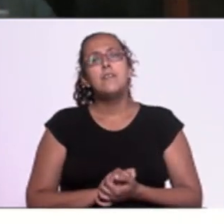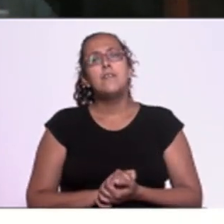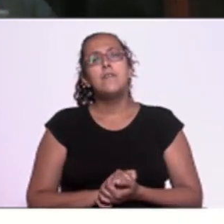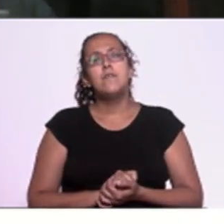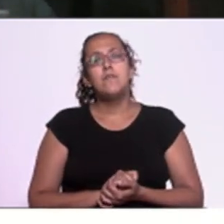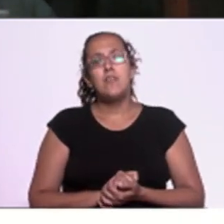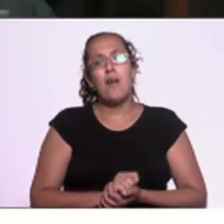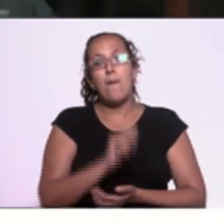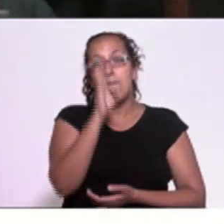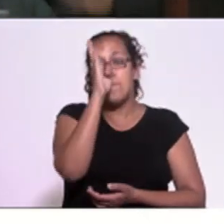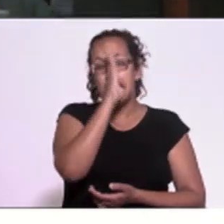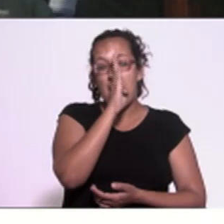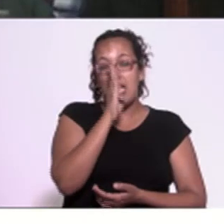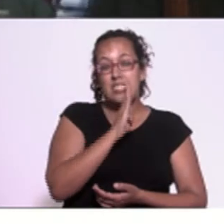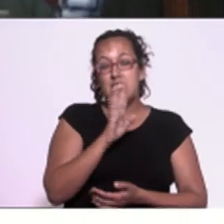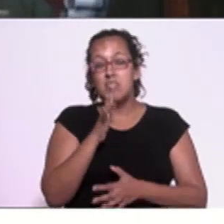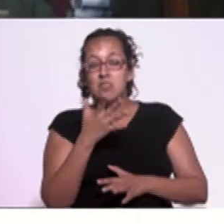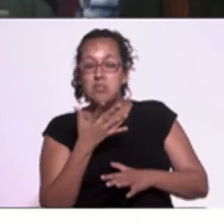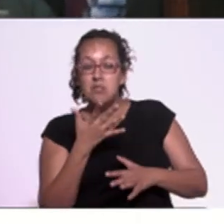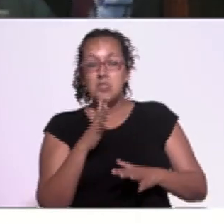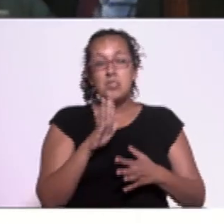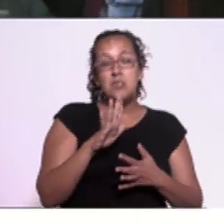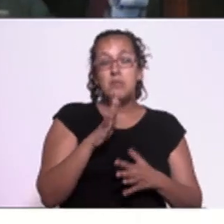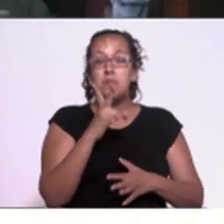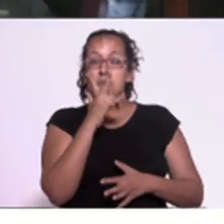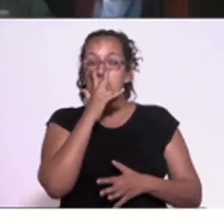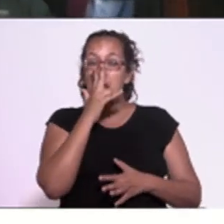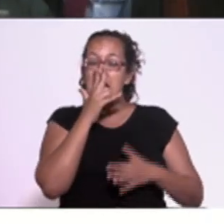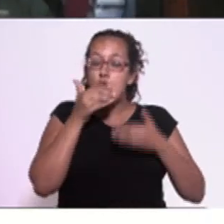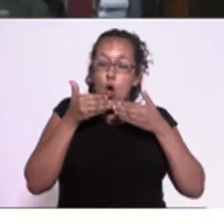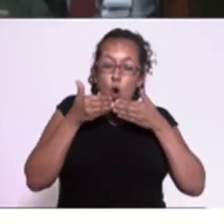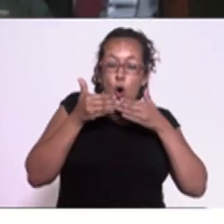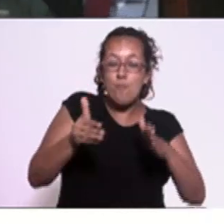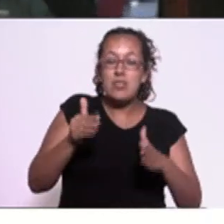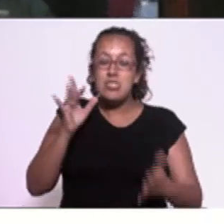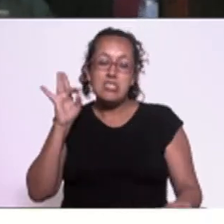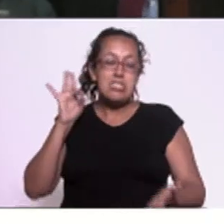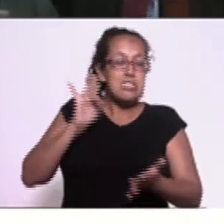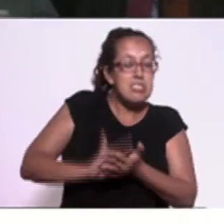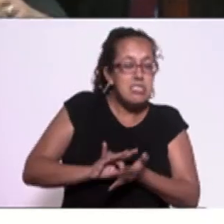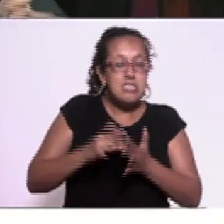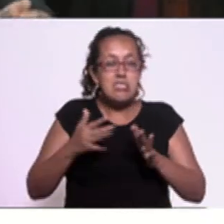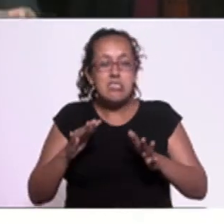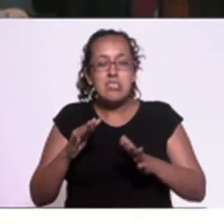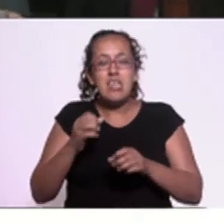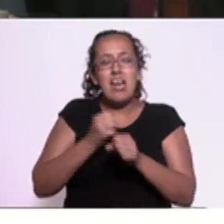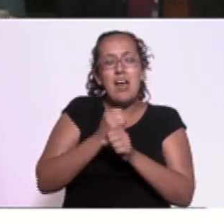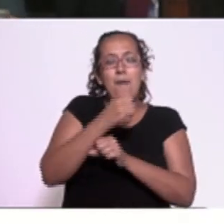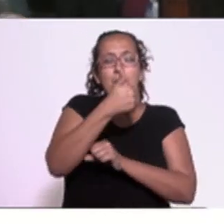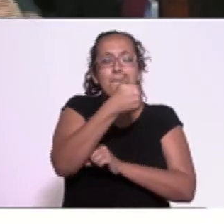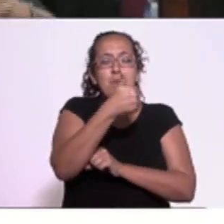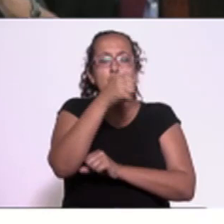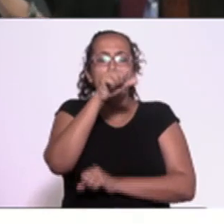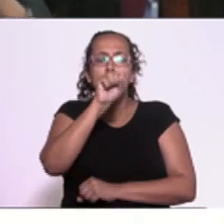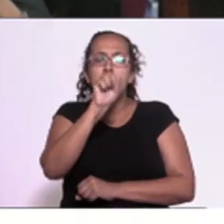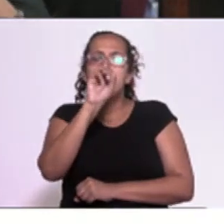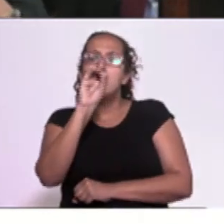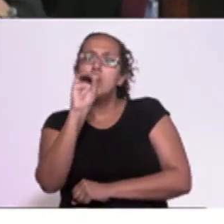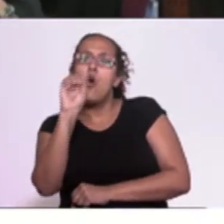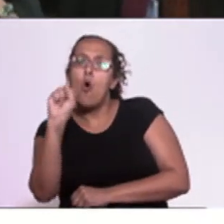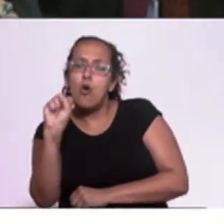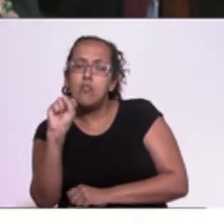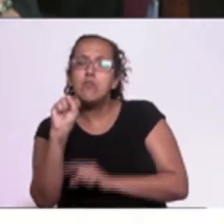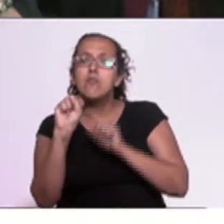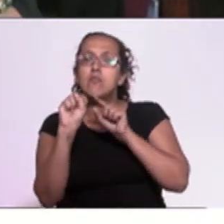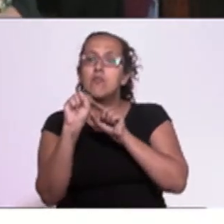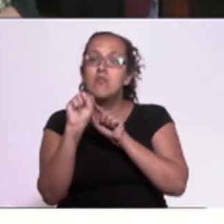que o Brasil começou a se constituir como nação a partir de 1808, quando